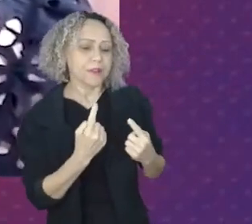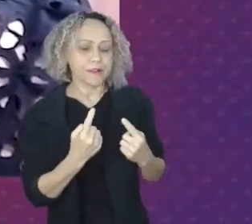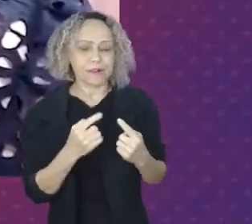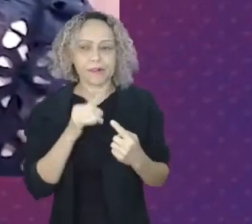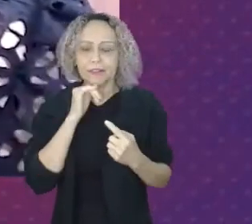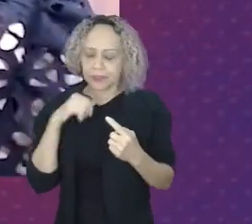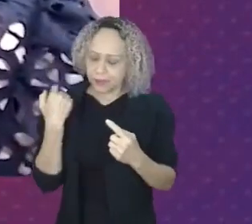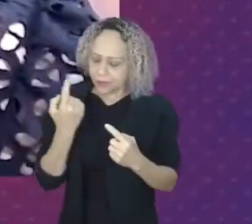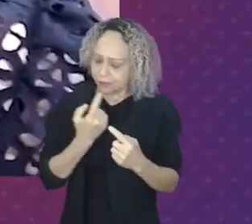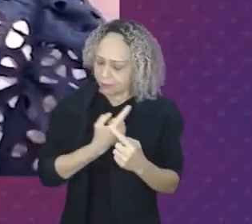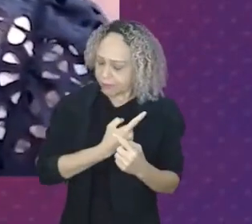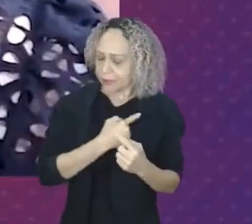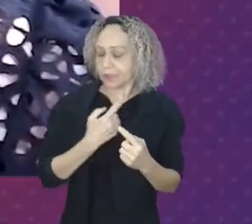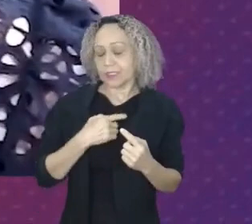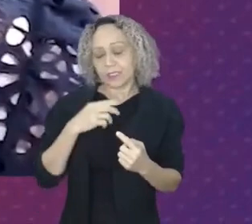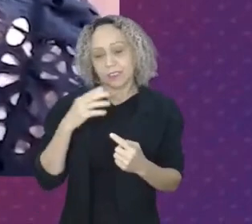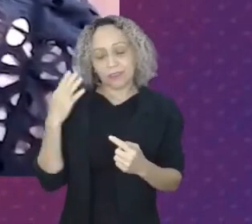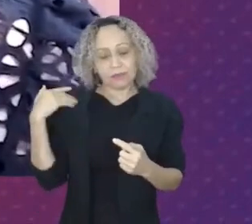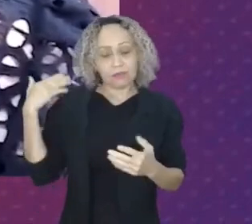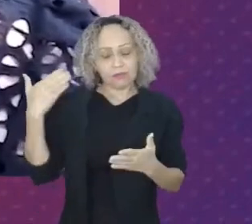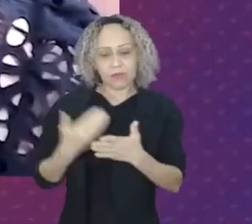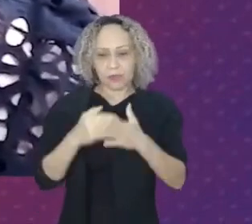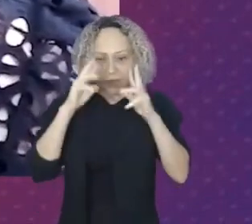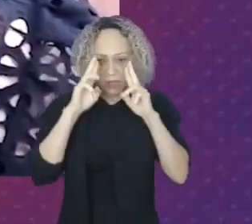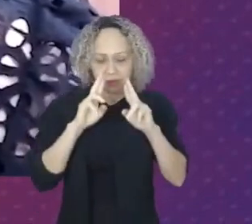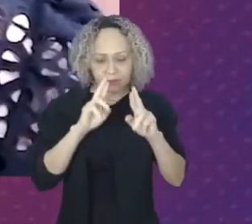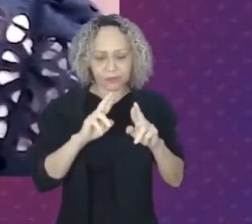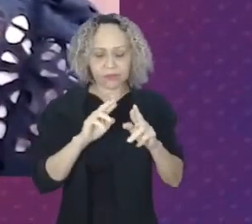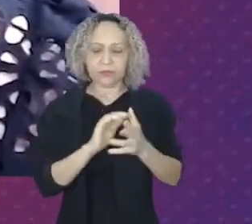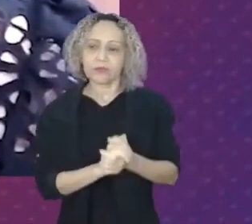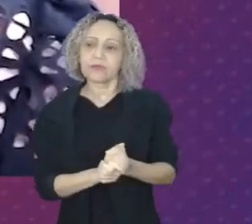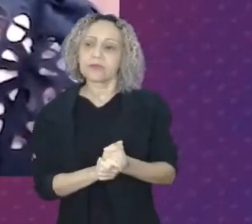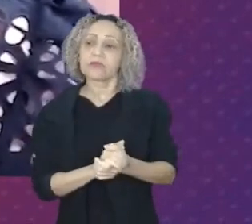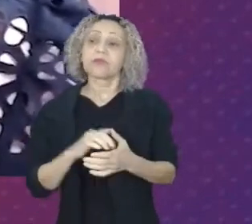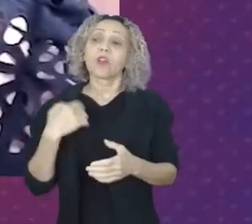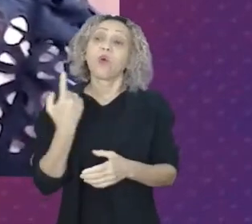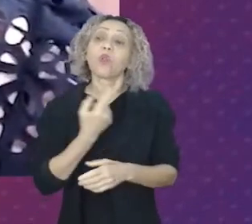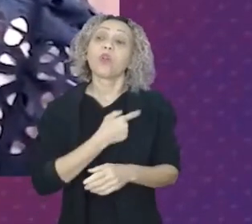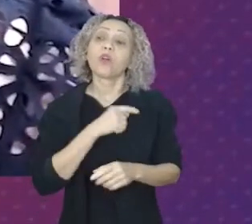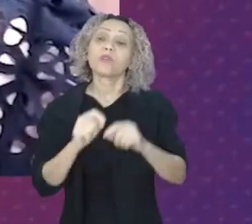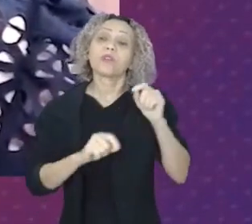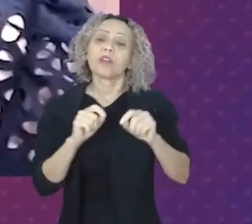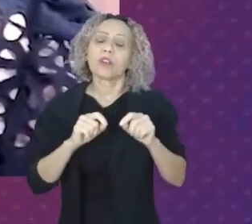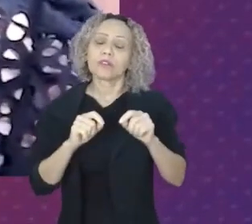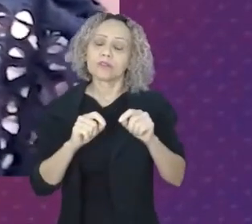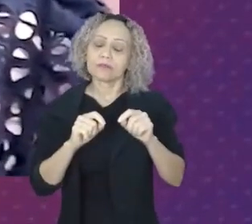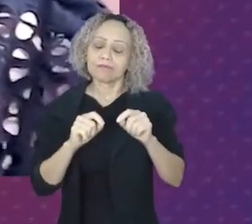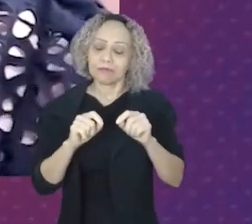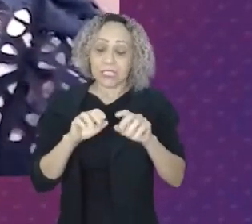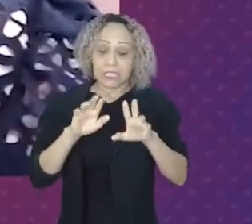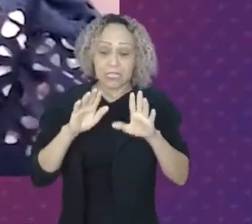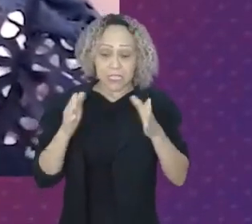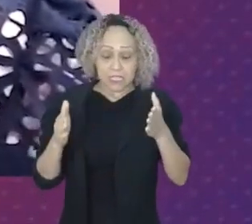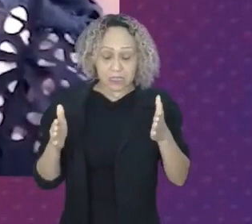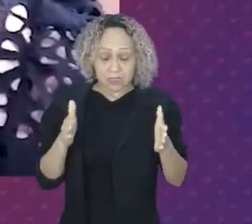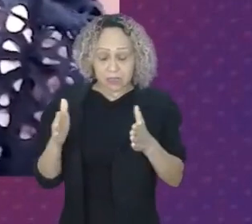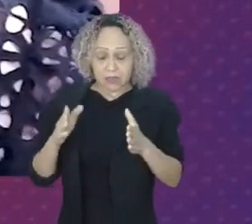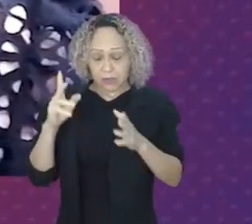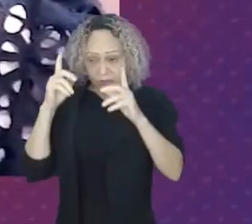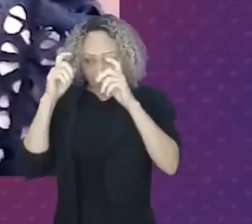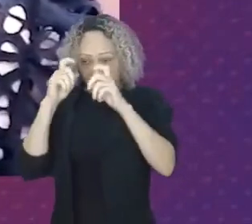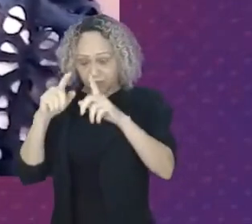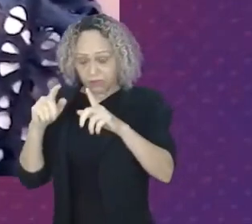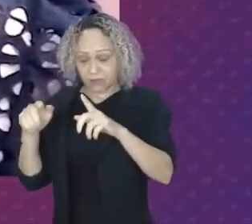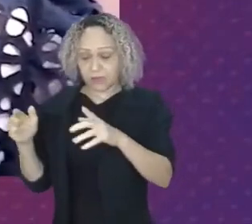sempre valorizou tanto, para que a gente consiga, de fato, superar esse momento e assegurar